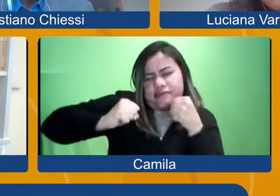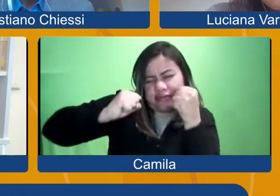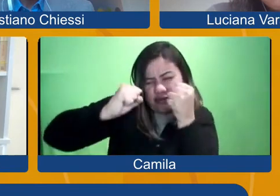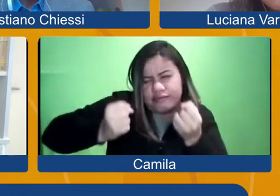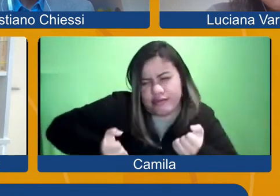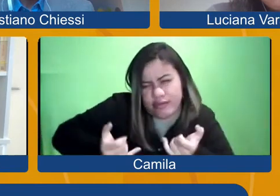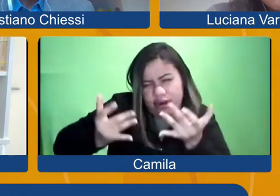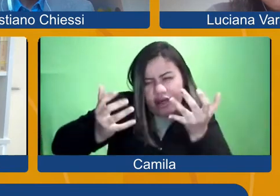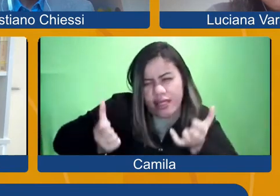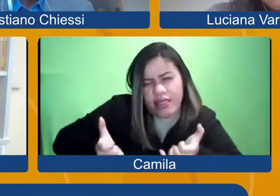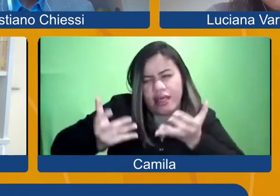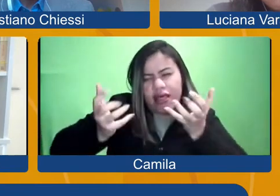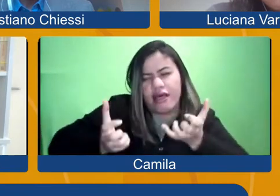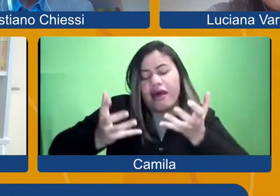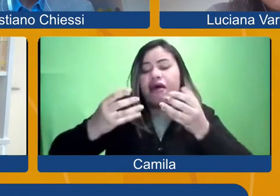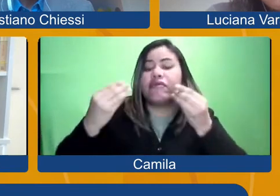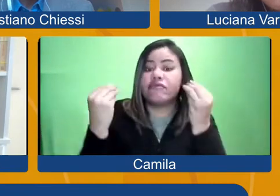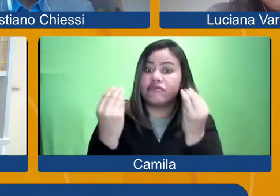para recuperar.